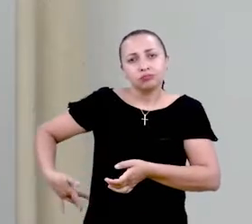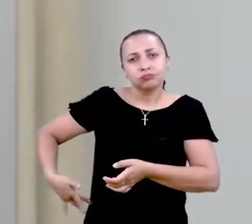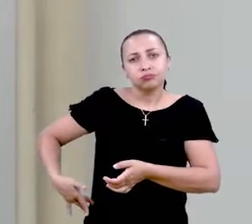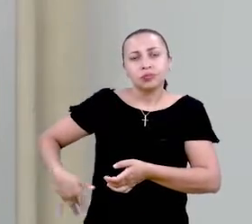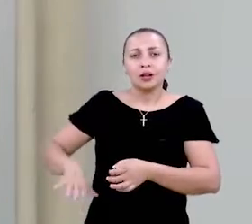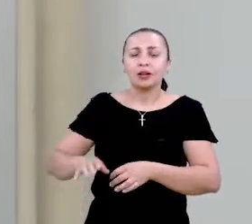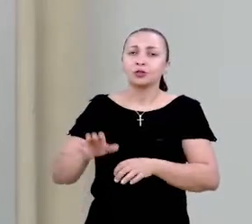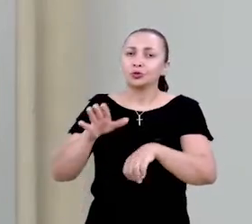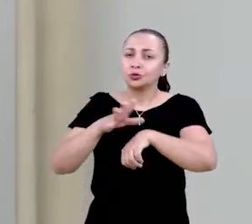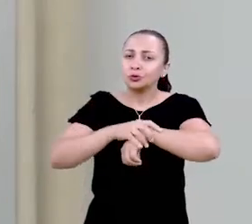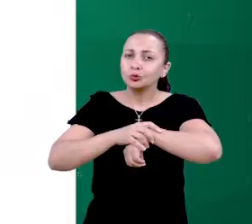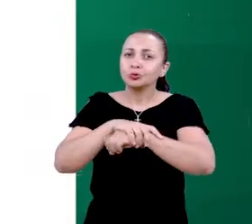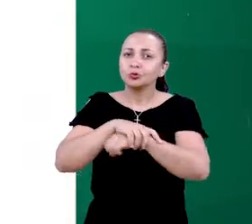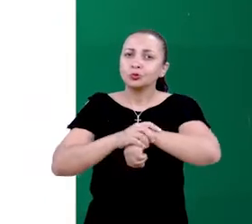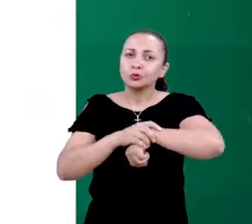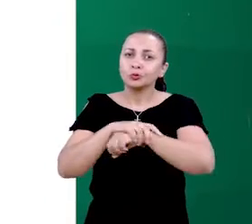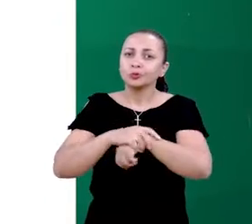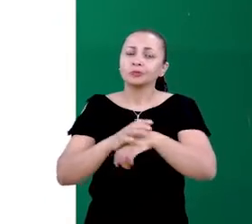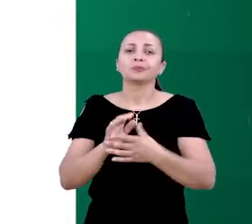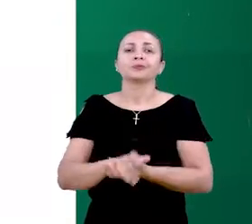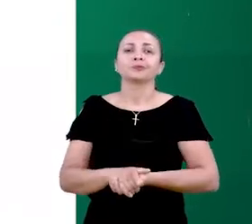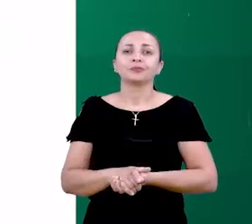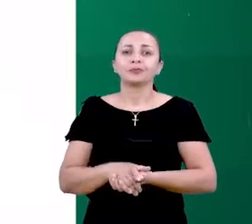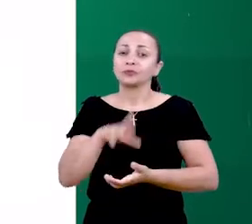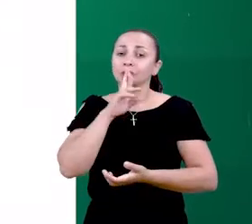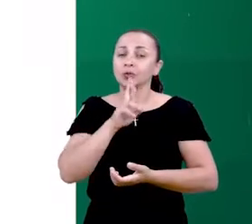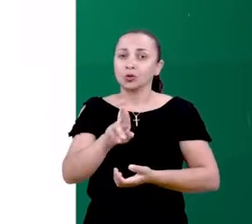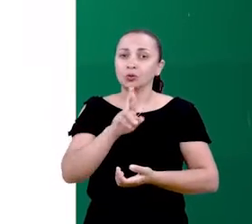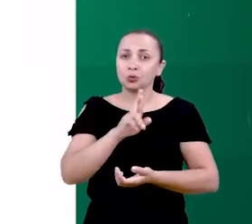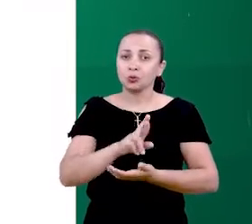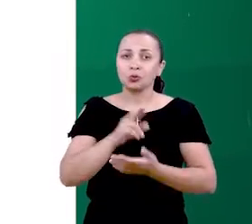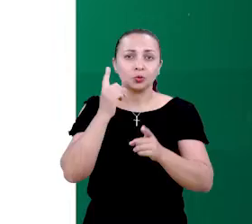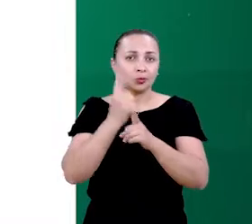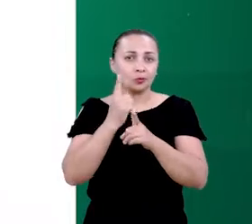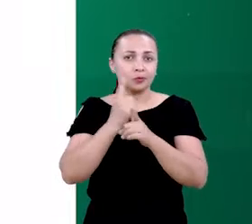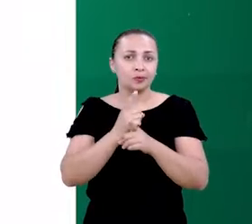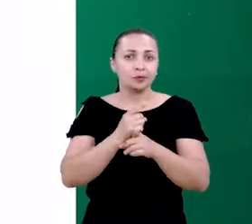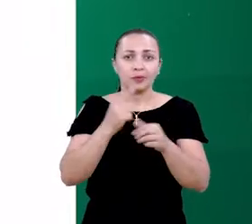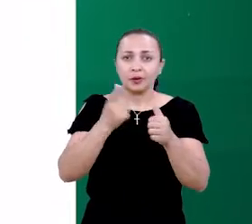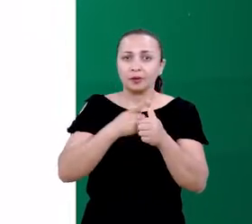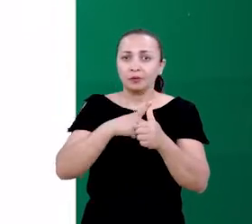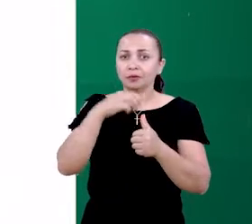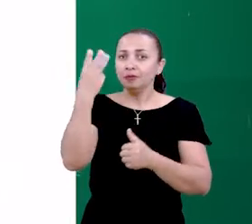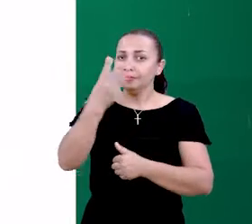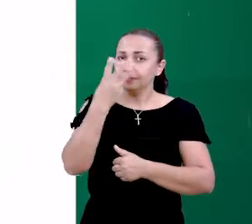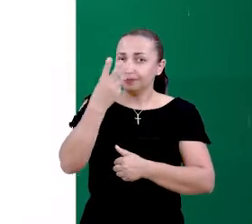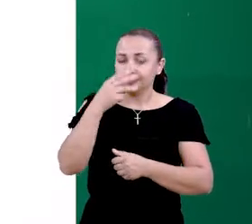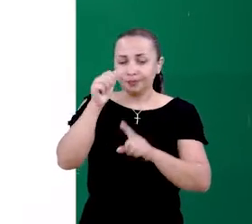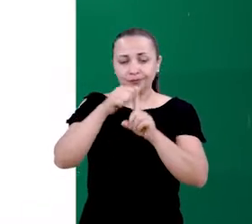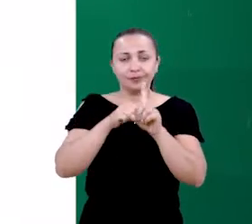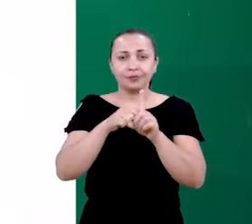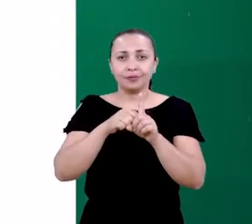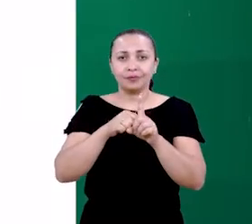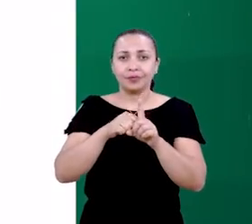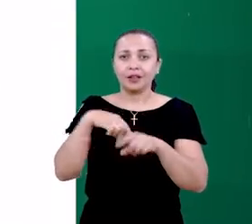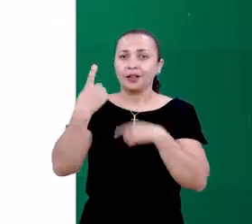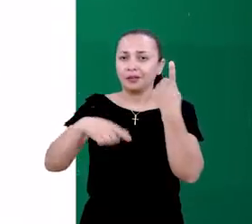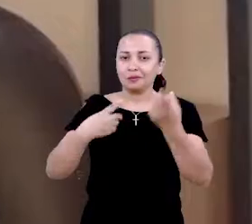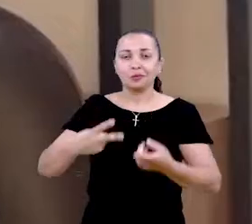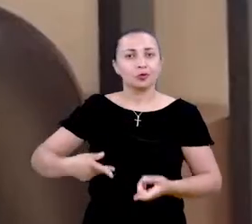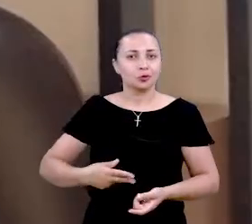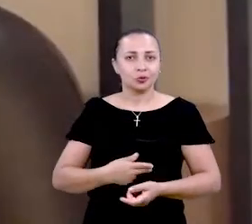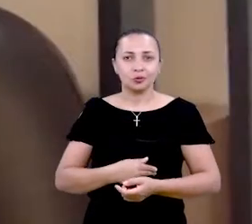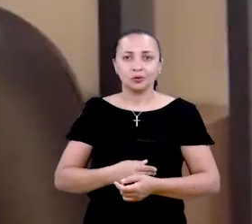de joelhos, assim por diante. Os resultados encontrados nos primeiros 3 meses após a cirurgia